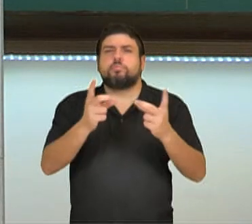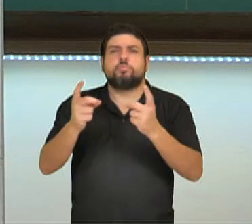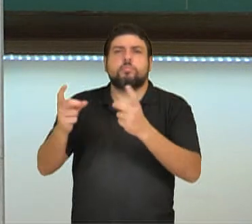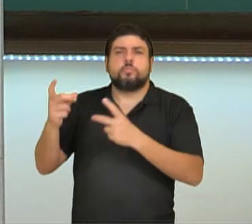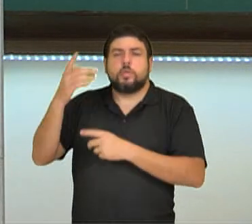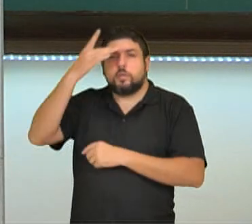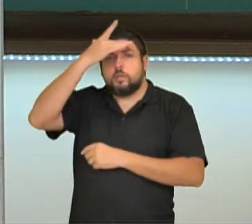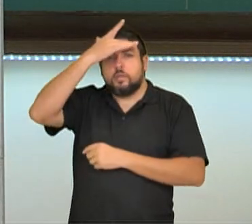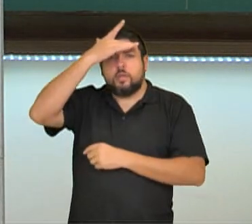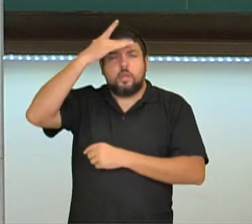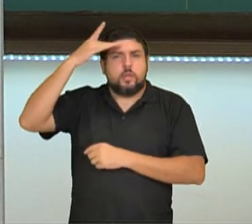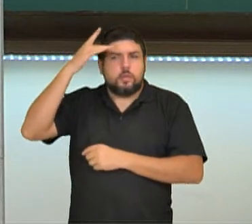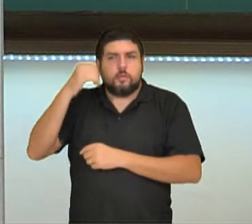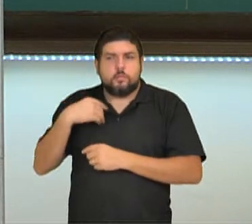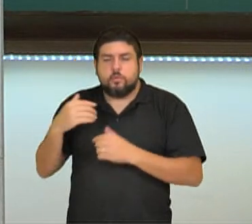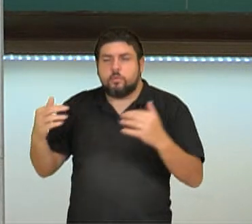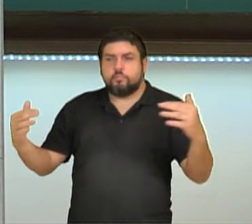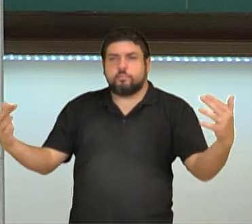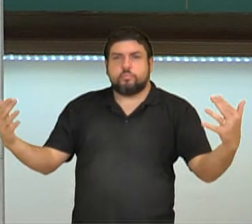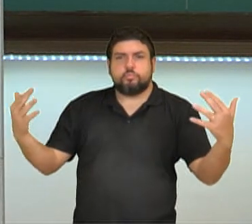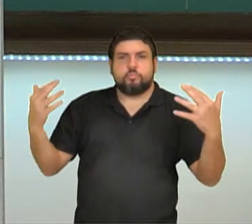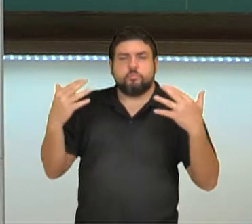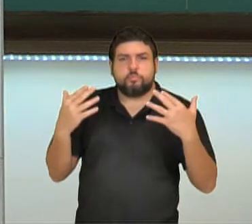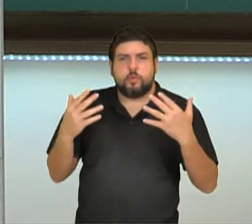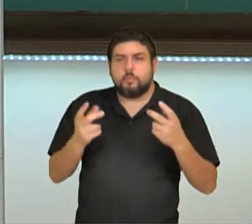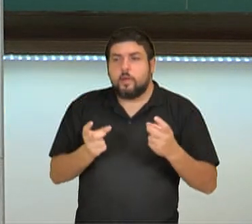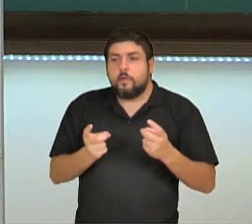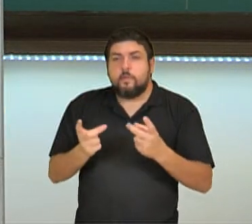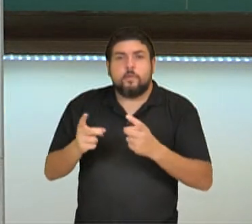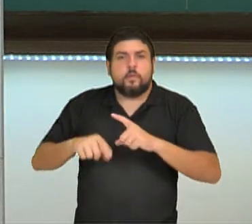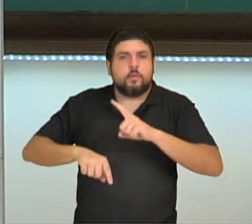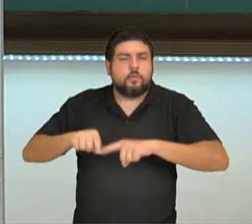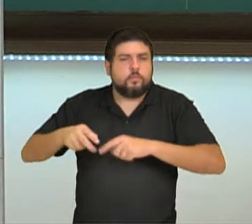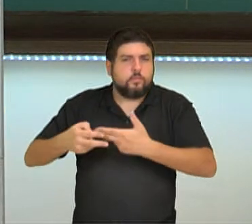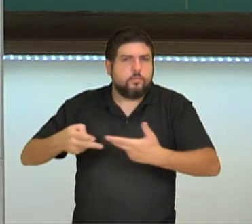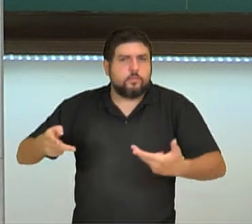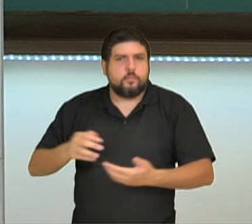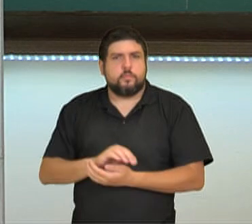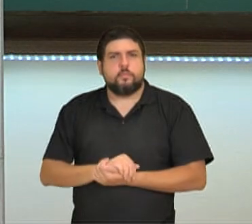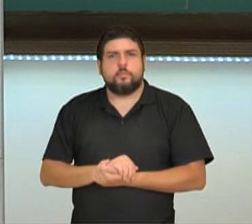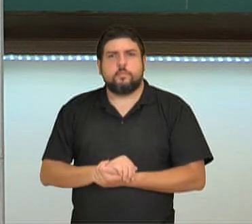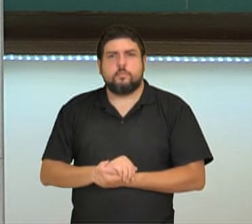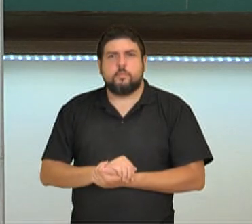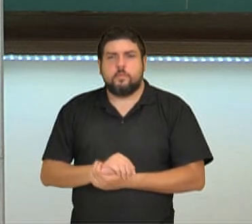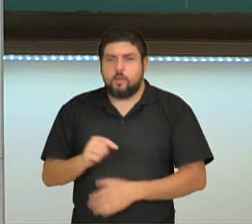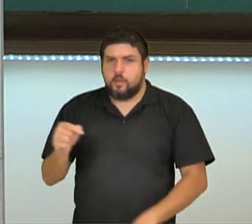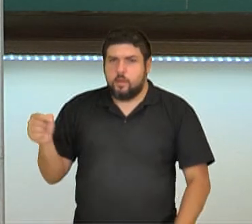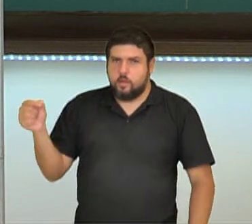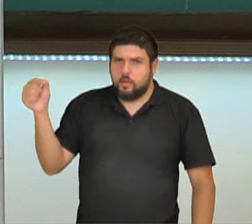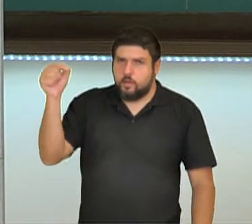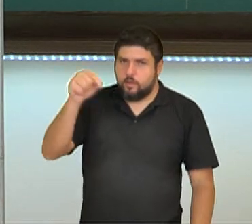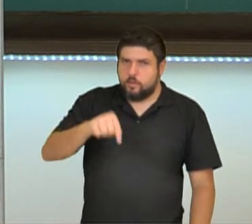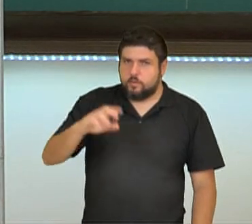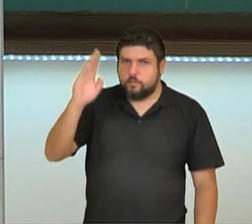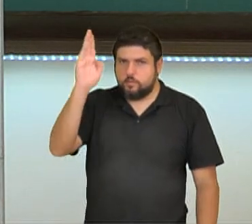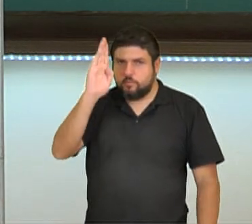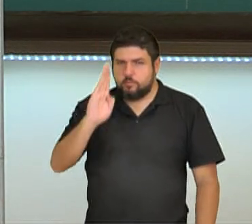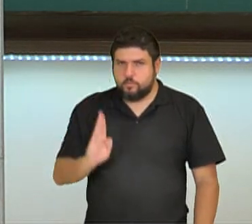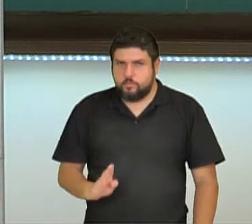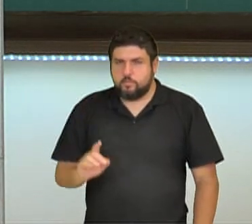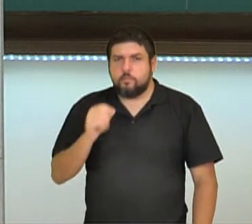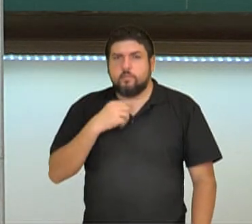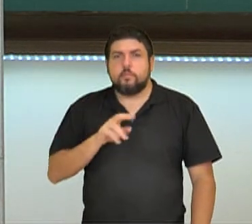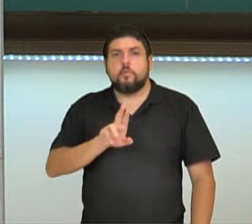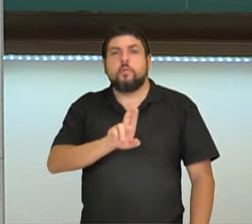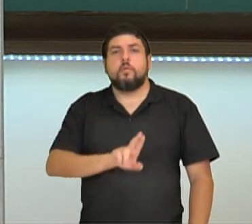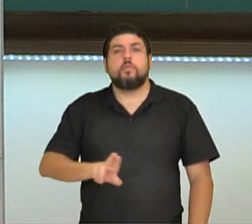pessoas, chamar a atenção das pessoas, né, do produto que ele estava vendendo. Aqui no Brasil, ele é utilizado daí